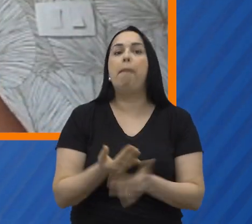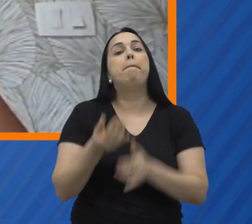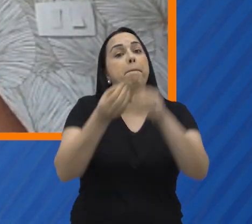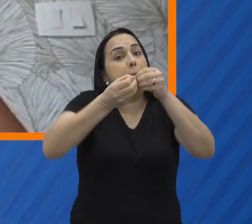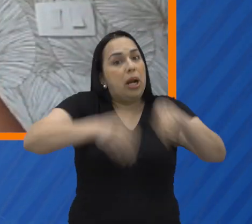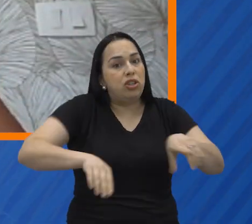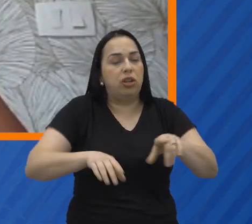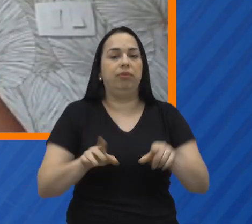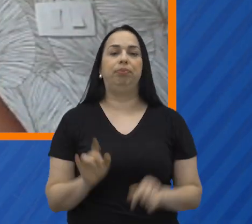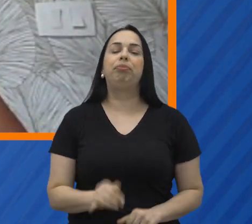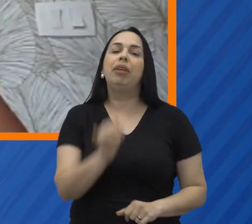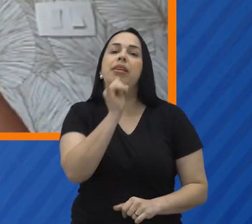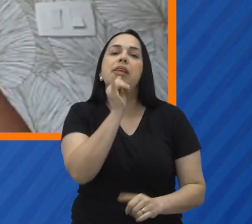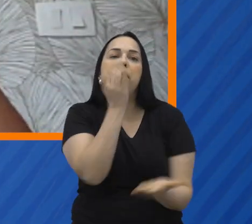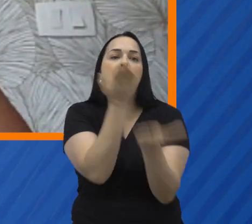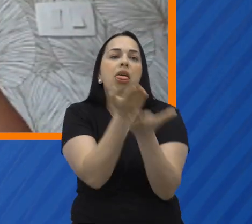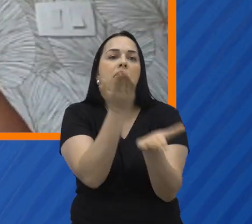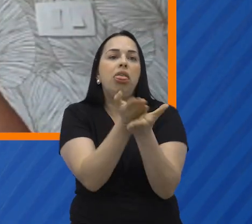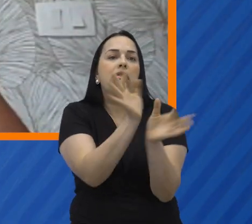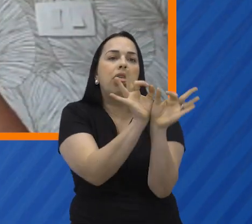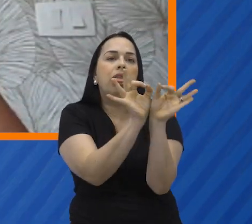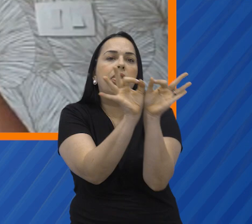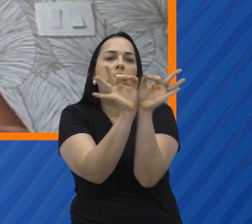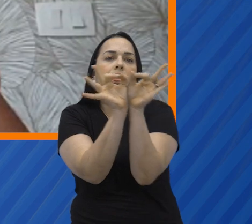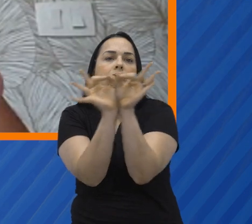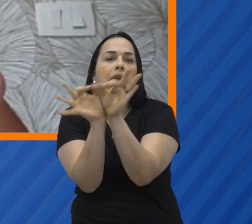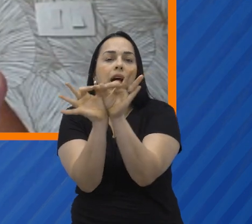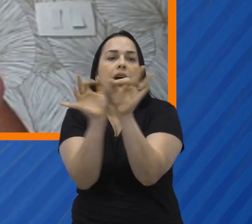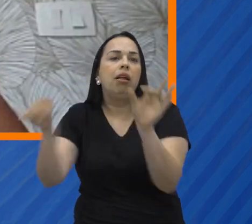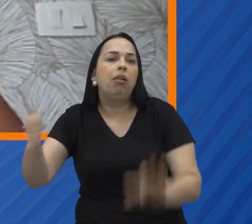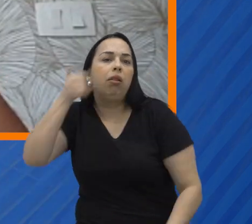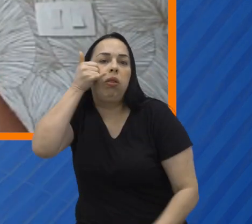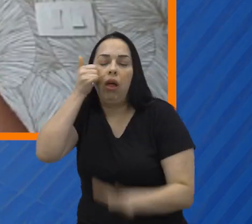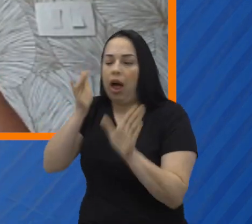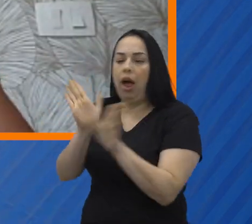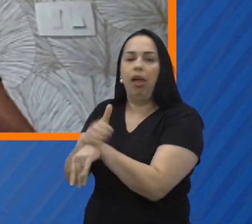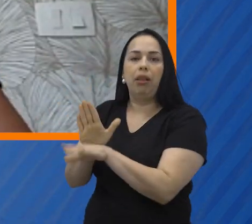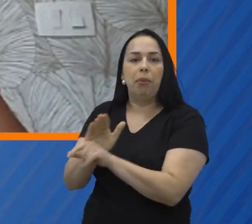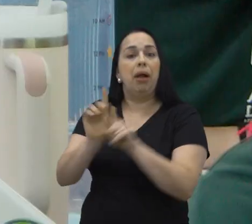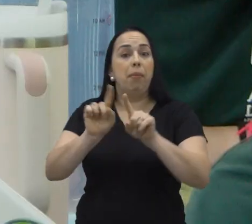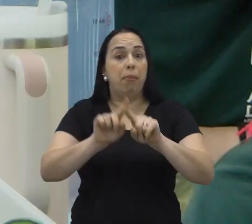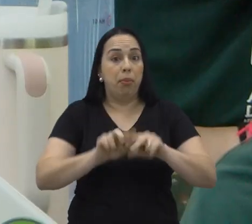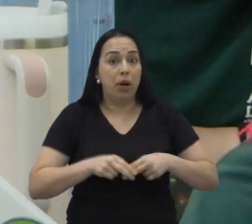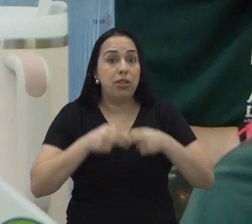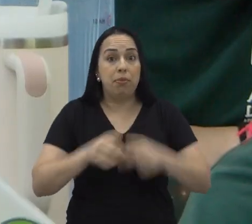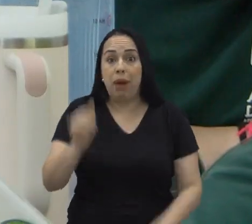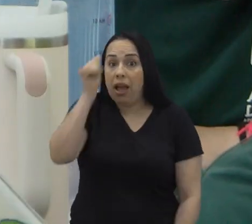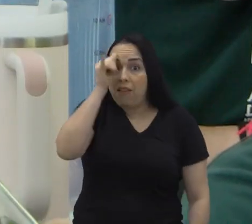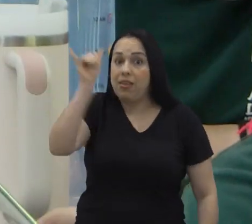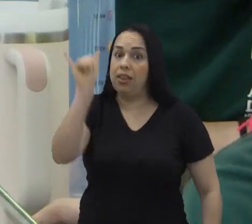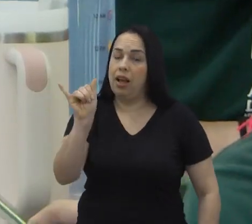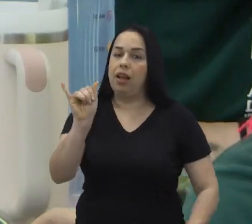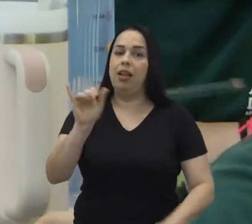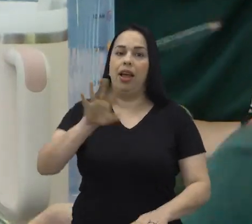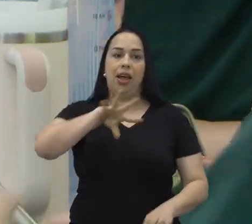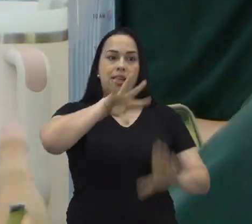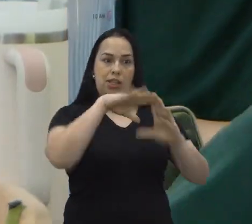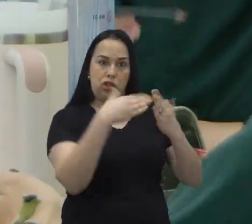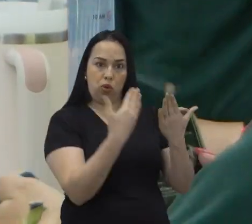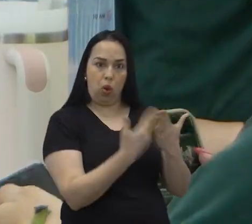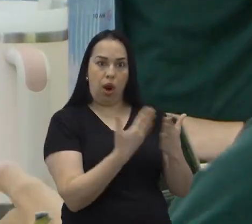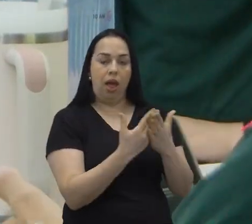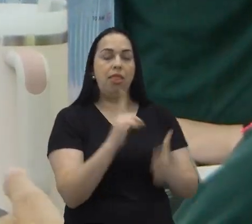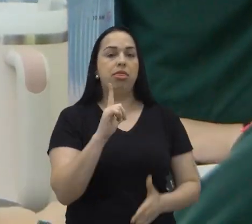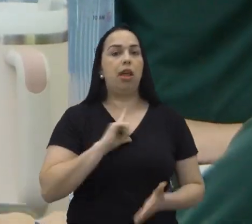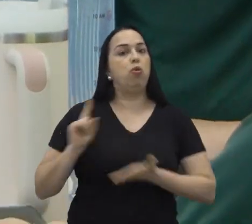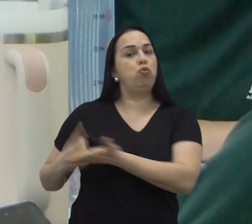aula é prejudicial. O foco na aula do professor, o foco na atenção dos colegas. Para evitar esse uso fora de hora,